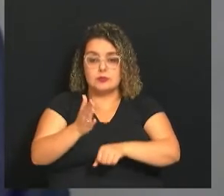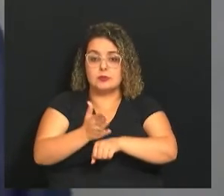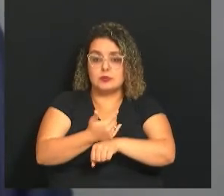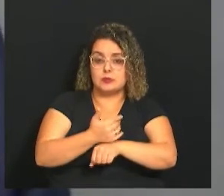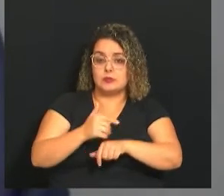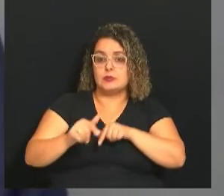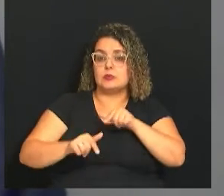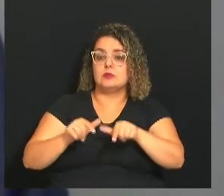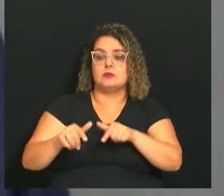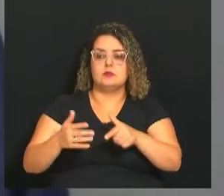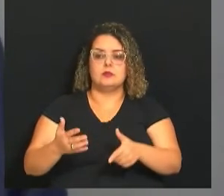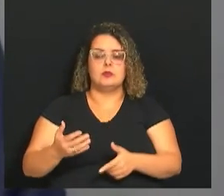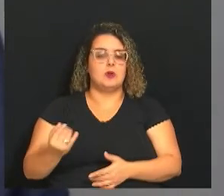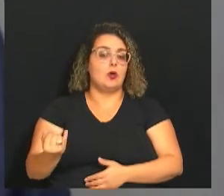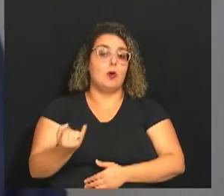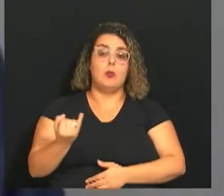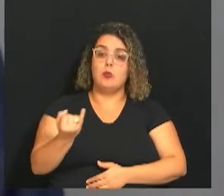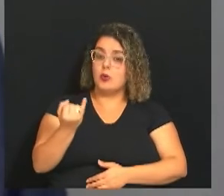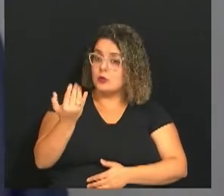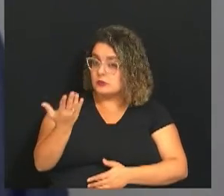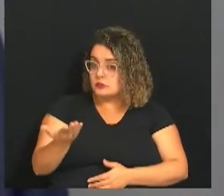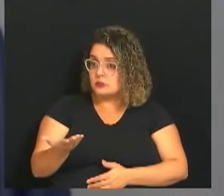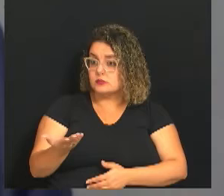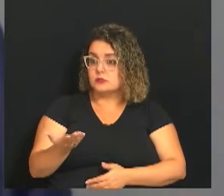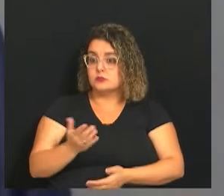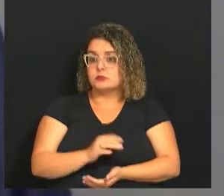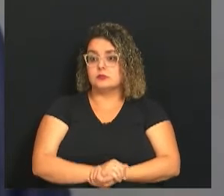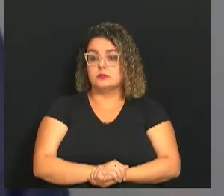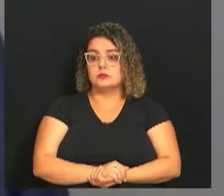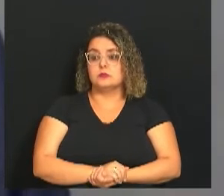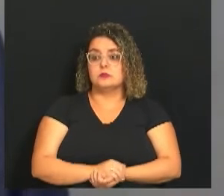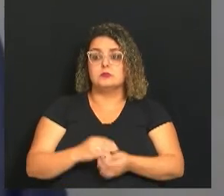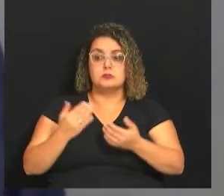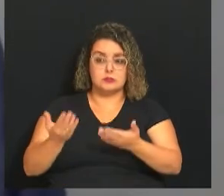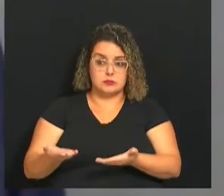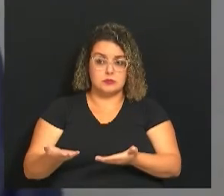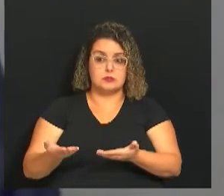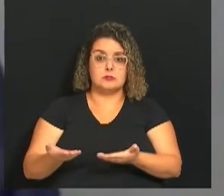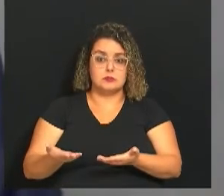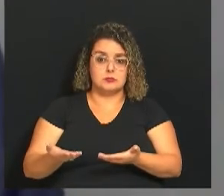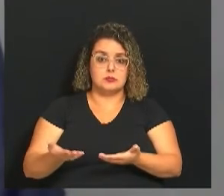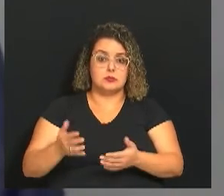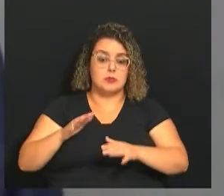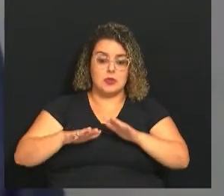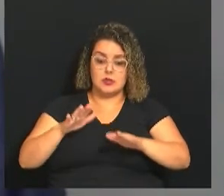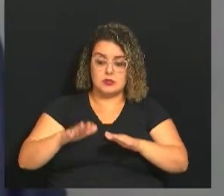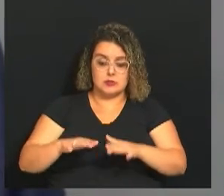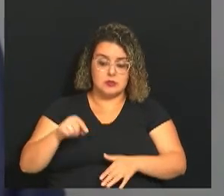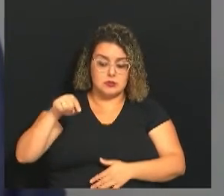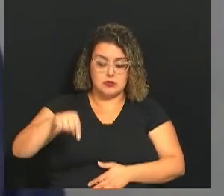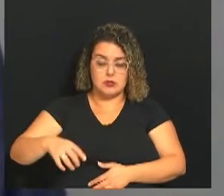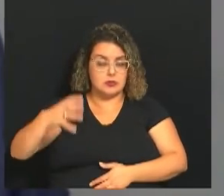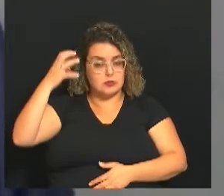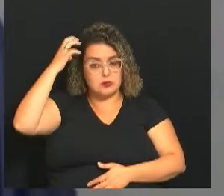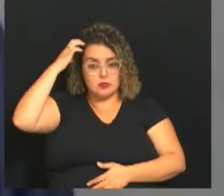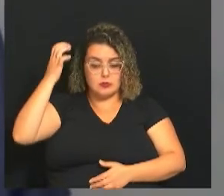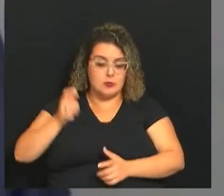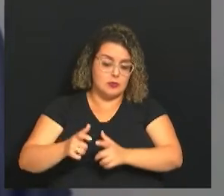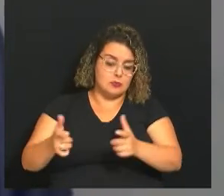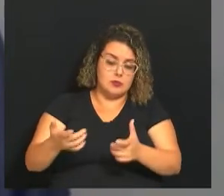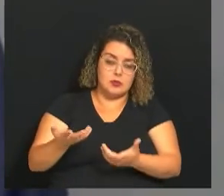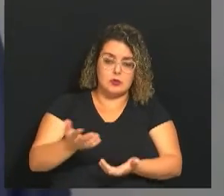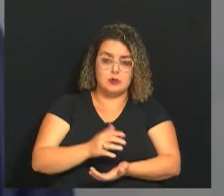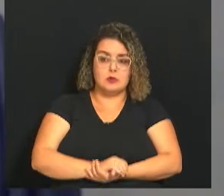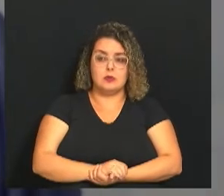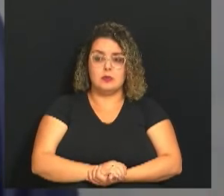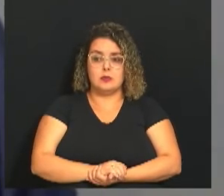trabalho, é importantíssimo, porque em um caso desse, acaba gerando uma condenação muito grande. É o mesmo caso do